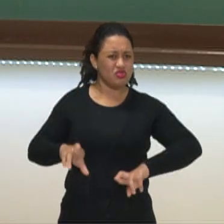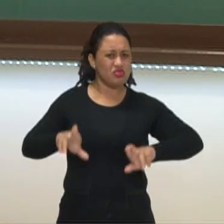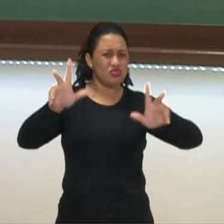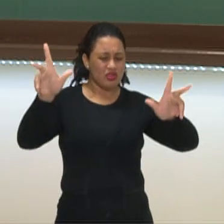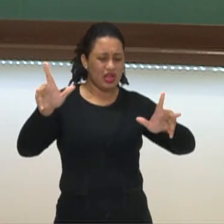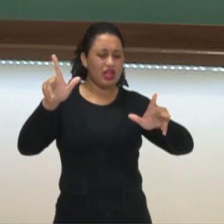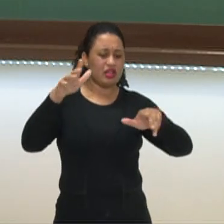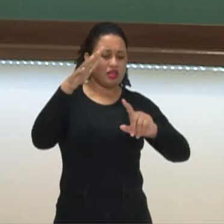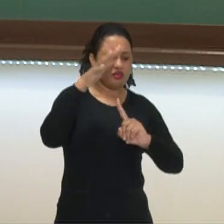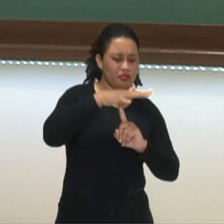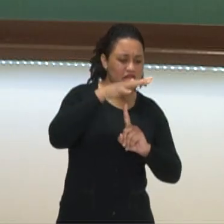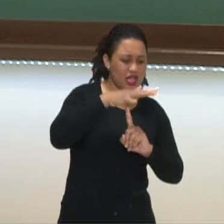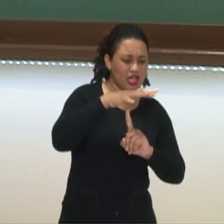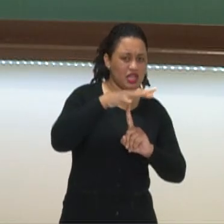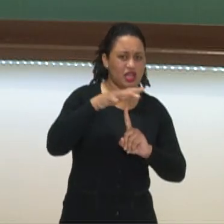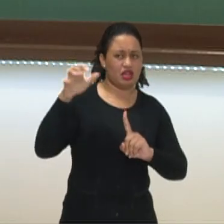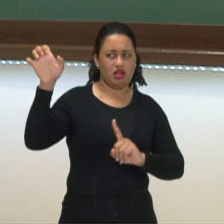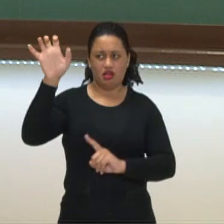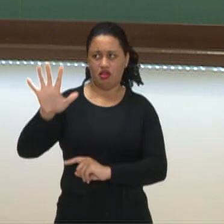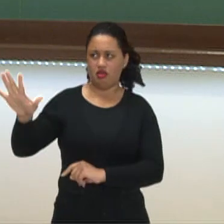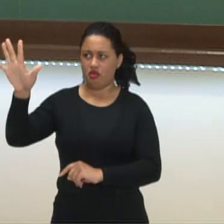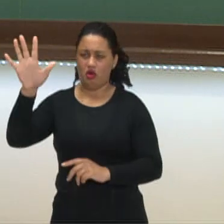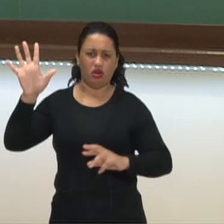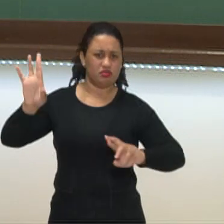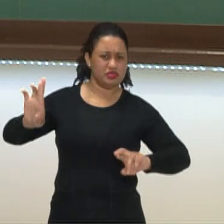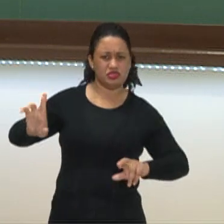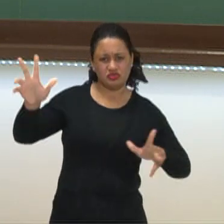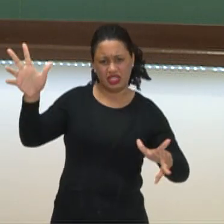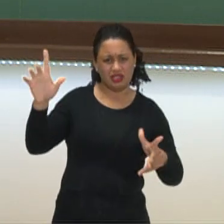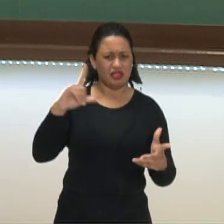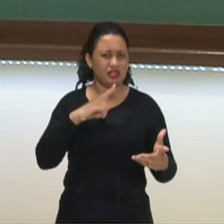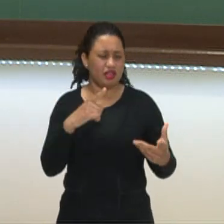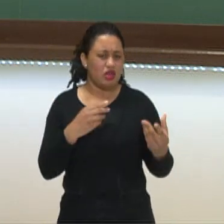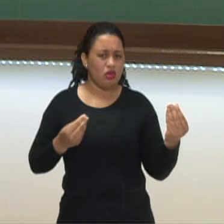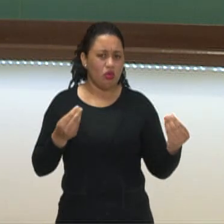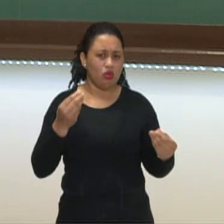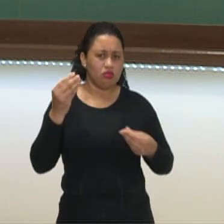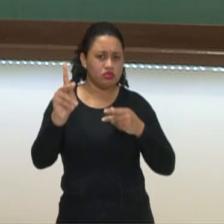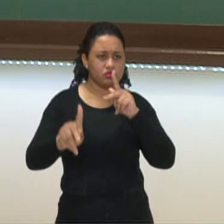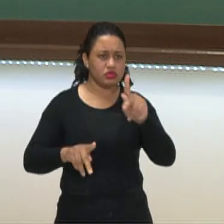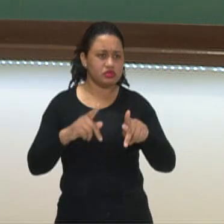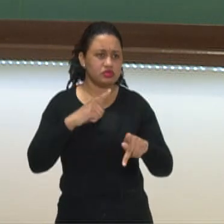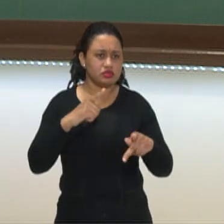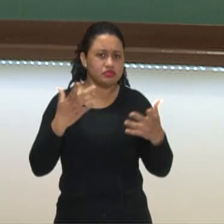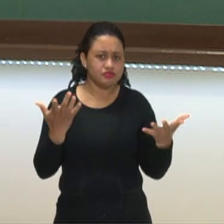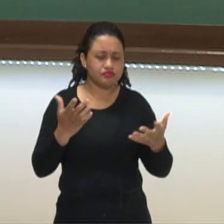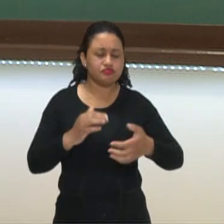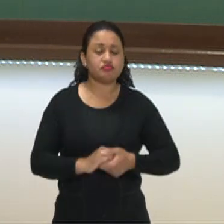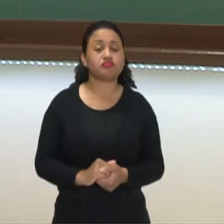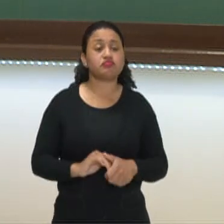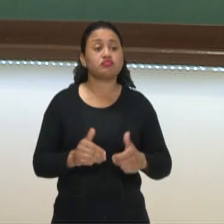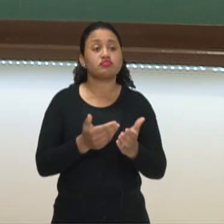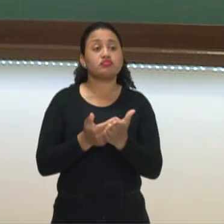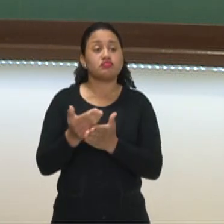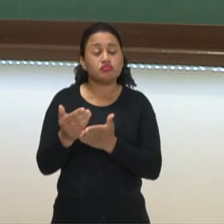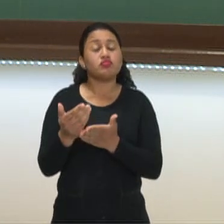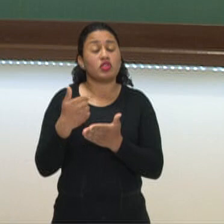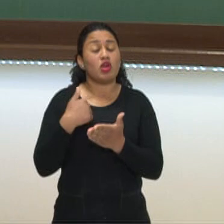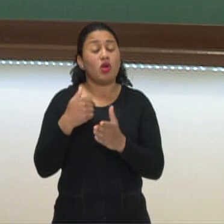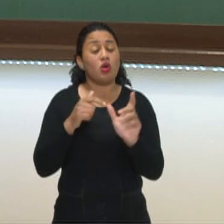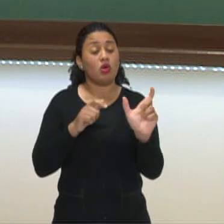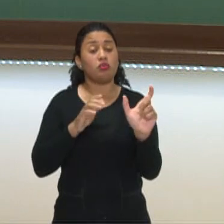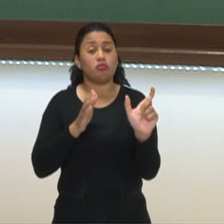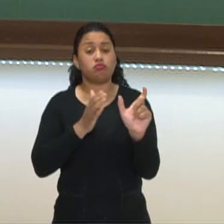entre o Paraná e a Europa? Como se comporta a população? Para começar, a gente tem que falar de